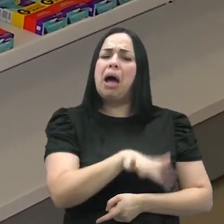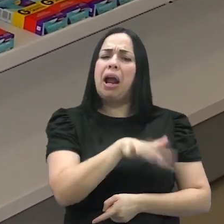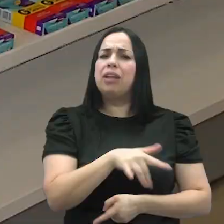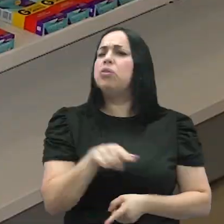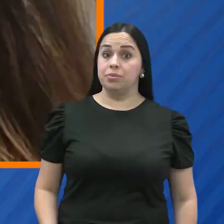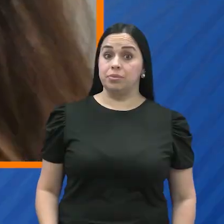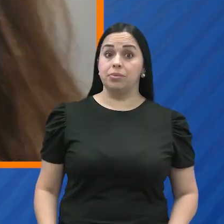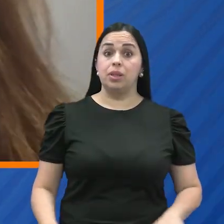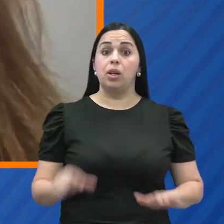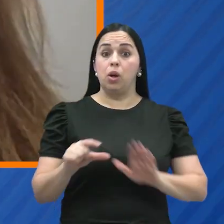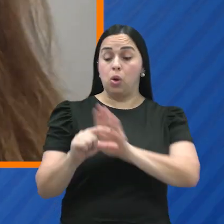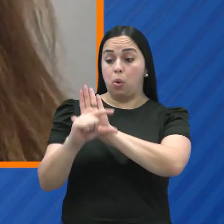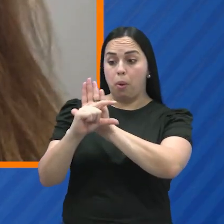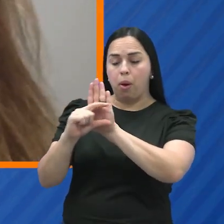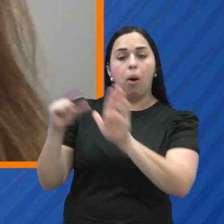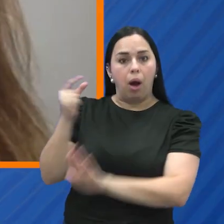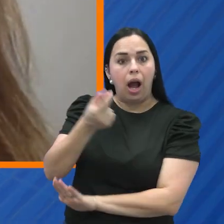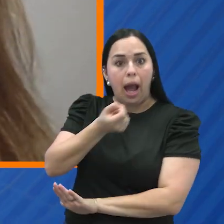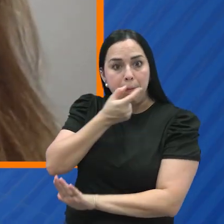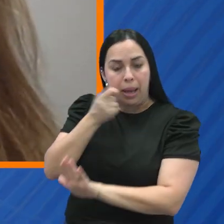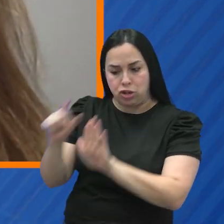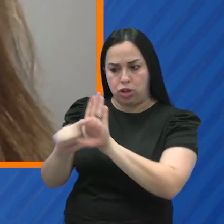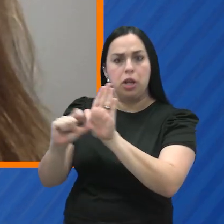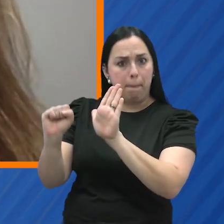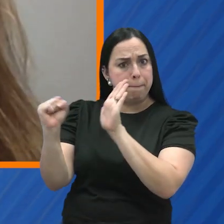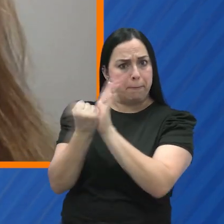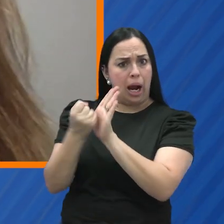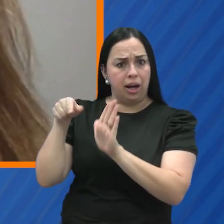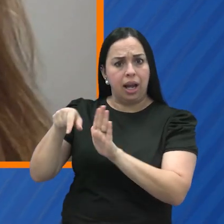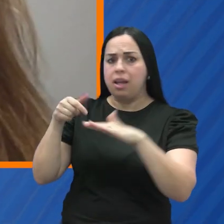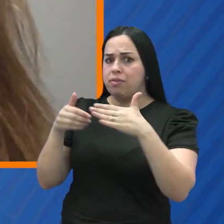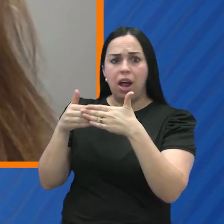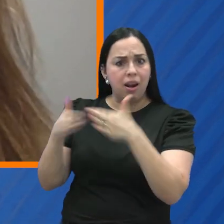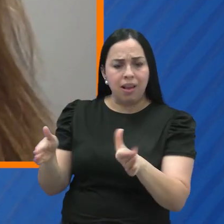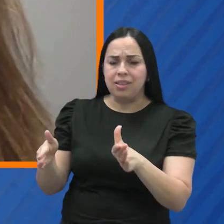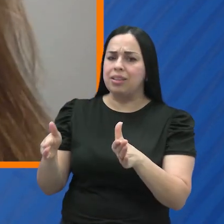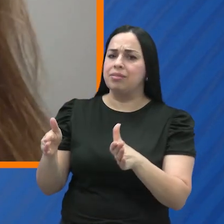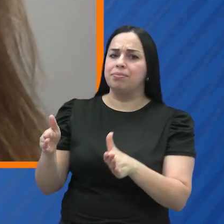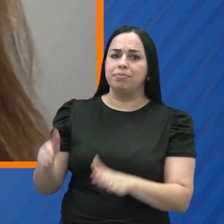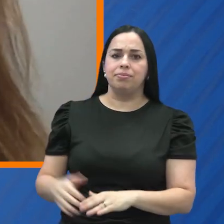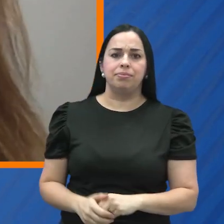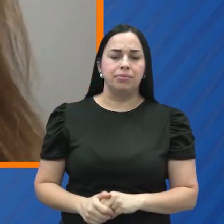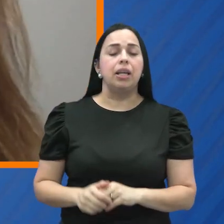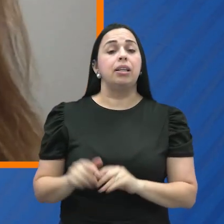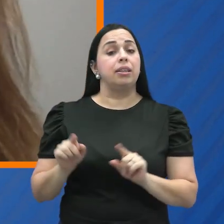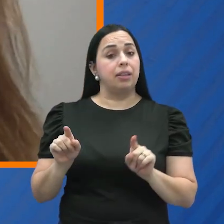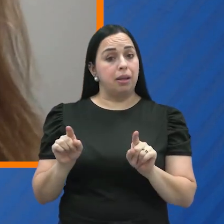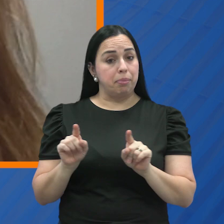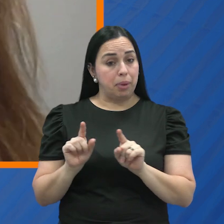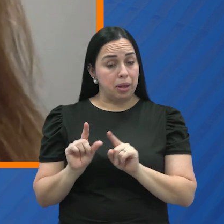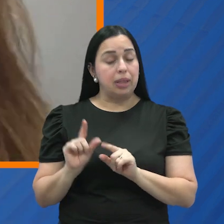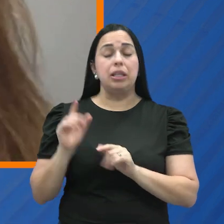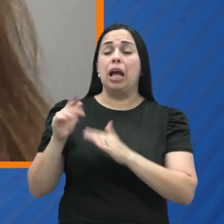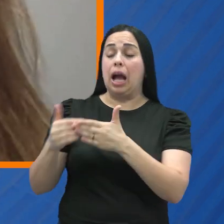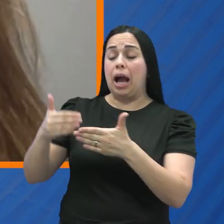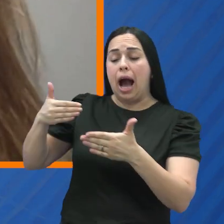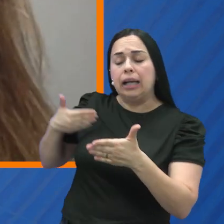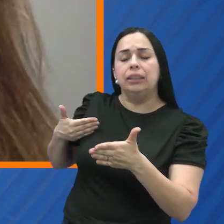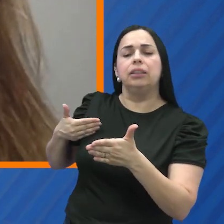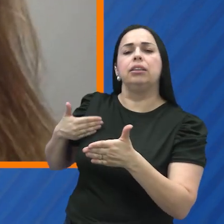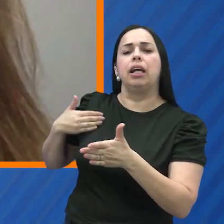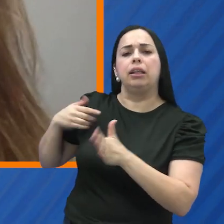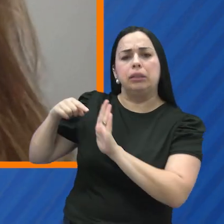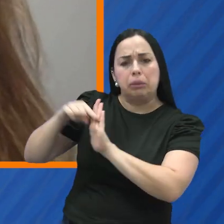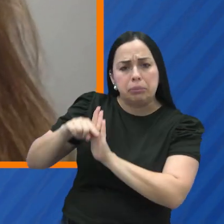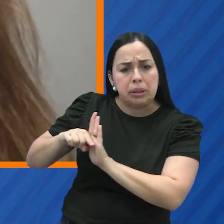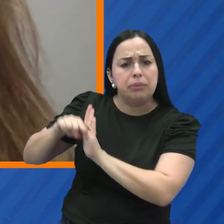mais baratos? Os medicamentos de referência, eles são aqueles que são lançados inicialmente no mercado, depois de todo